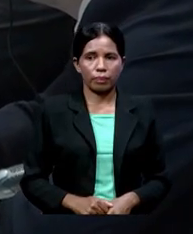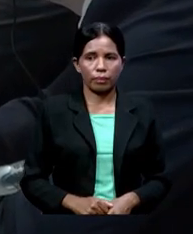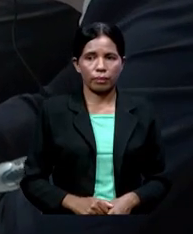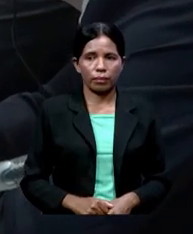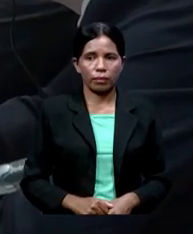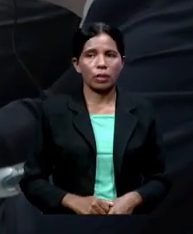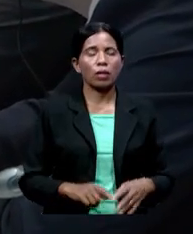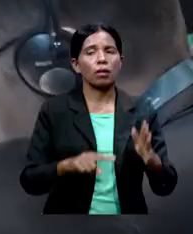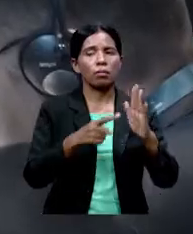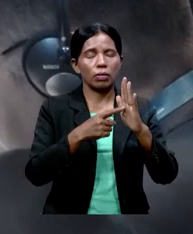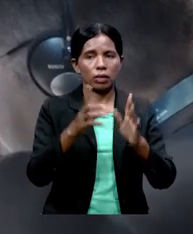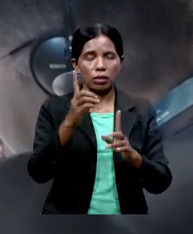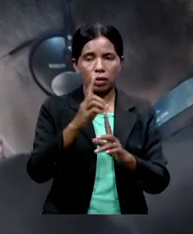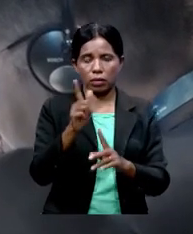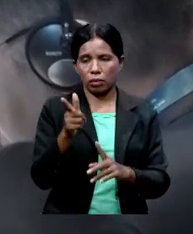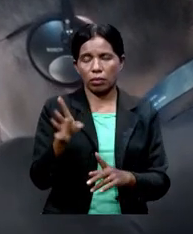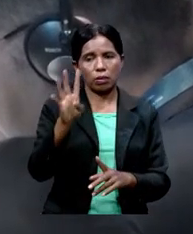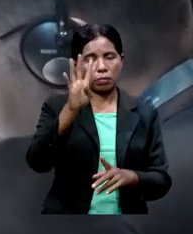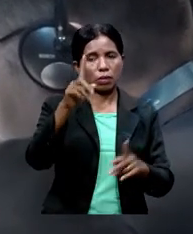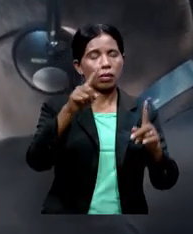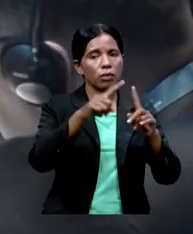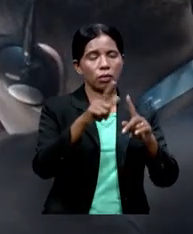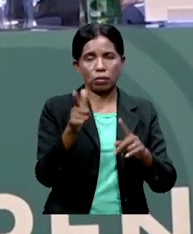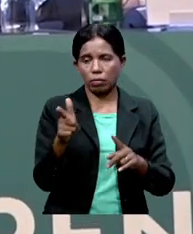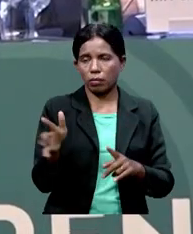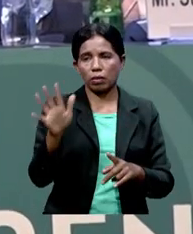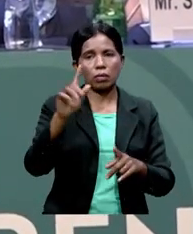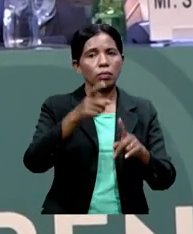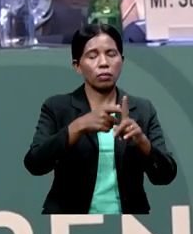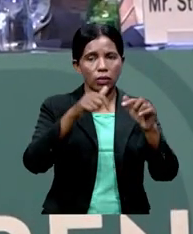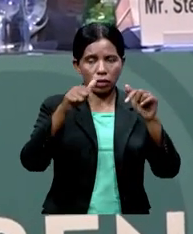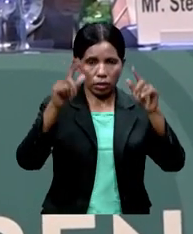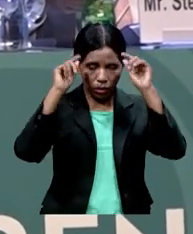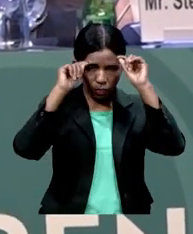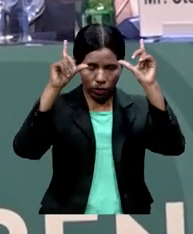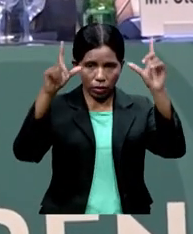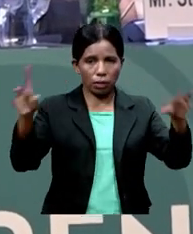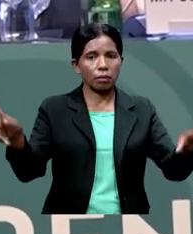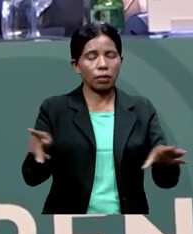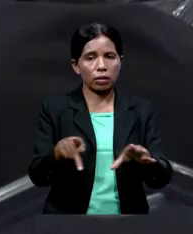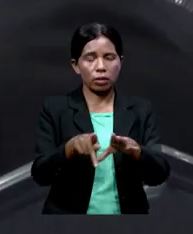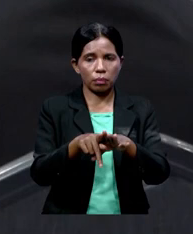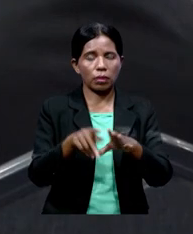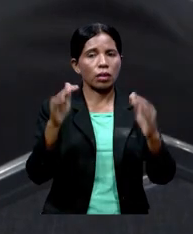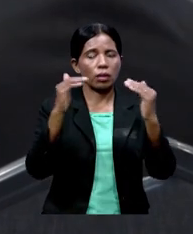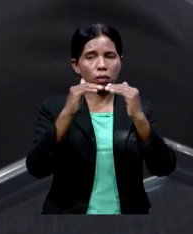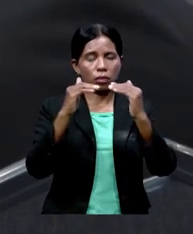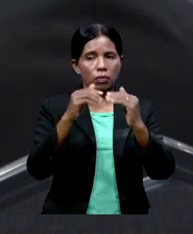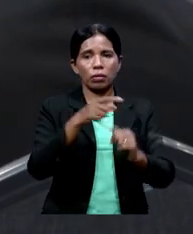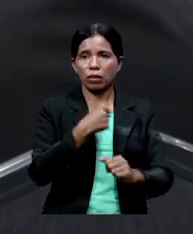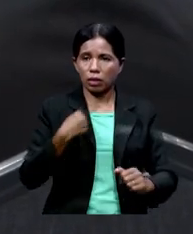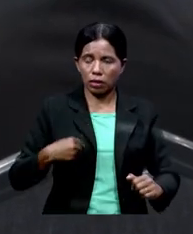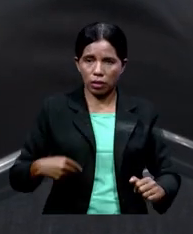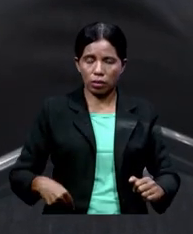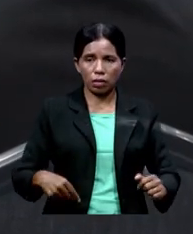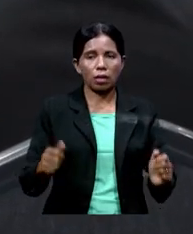Hahu siloron ruanulu resingha to ruanulu reseng lima fulangne Timor Leste participa reunião mesa redonda China